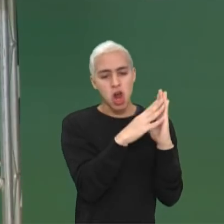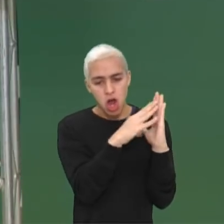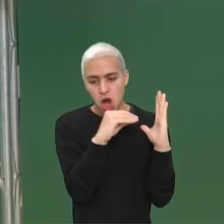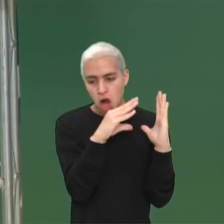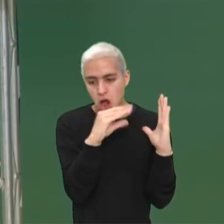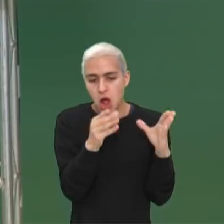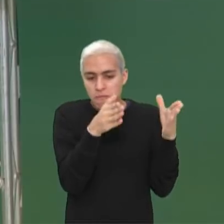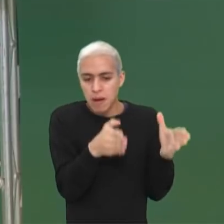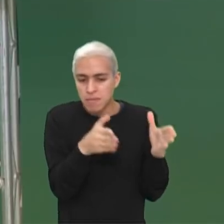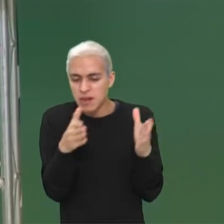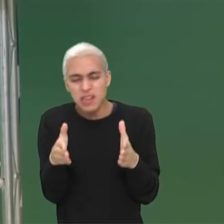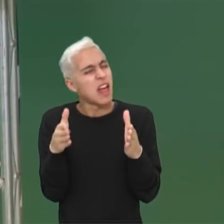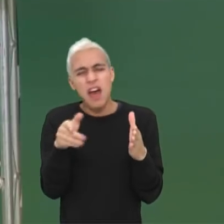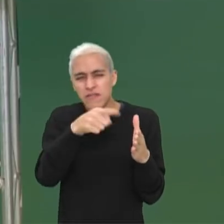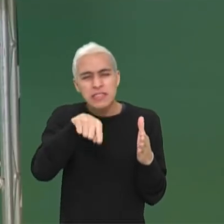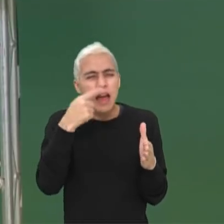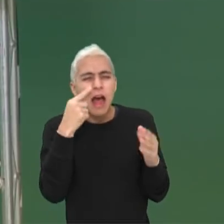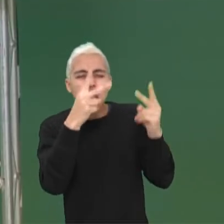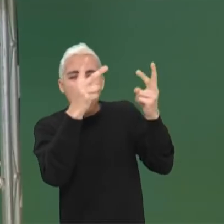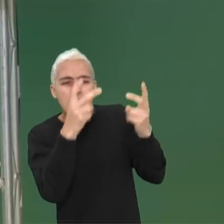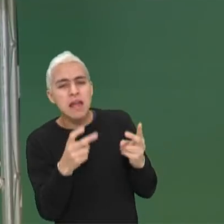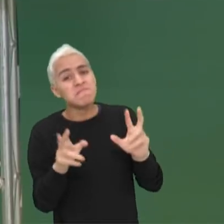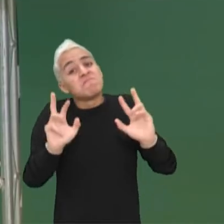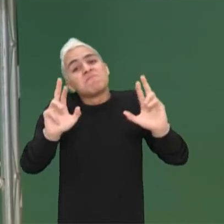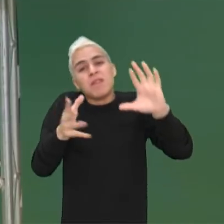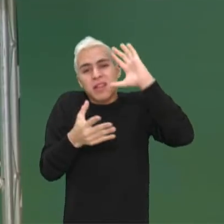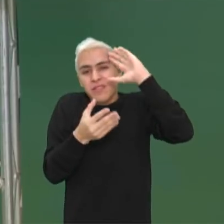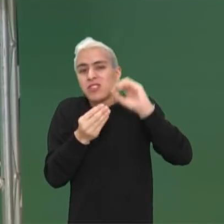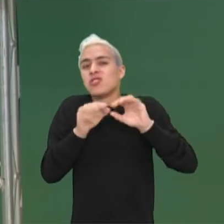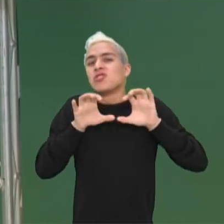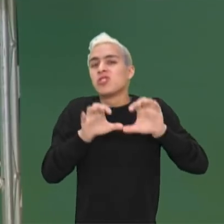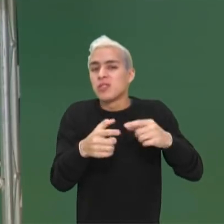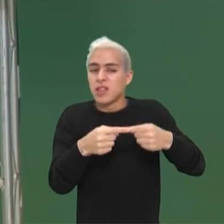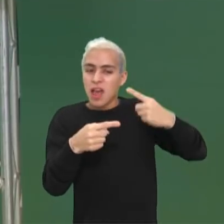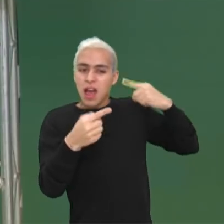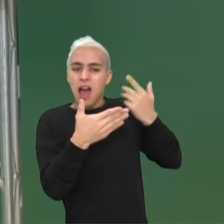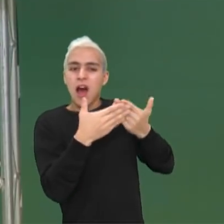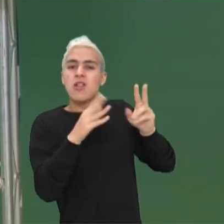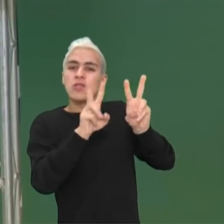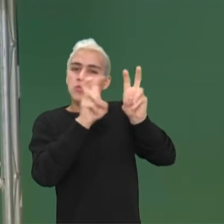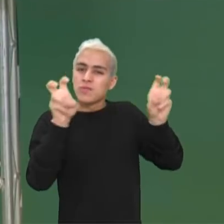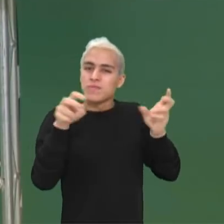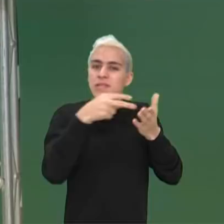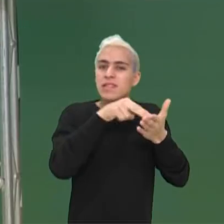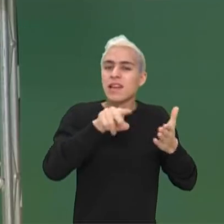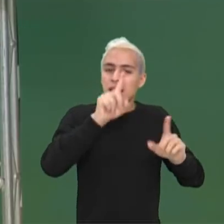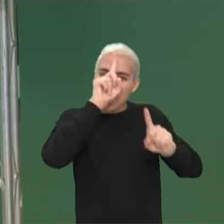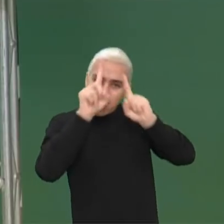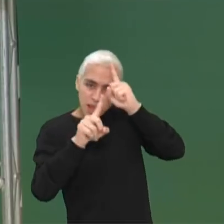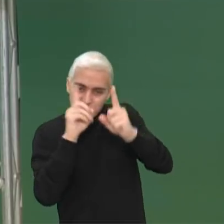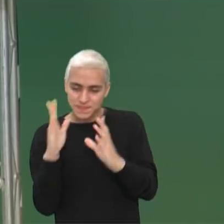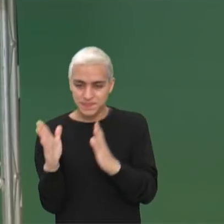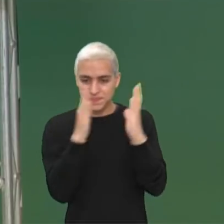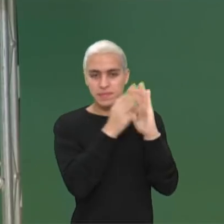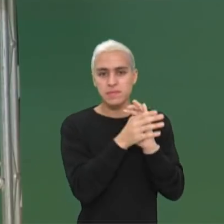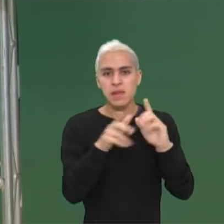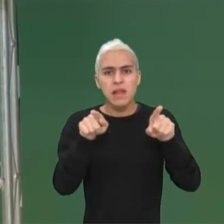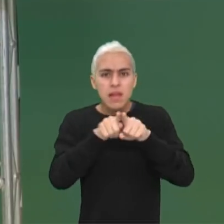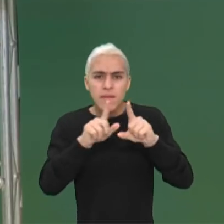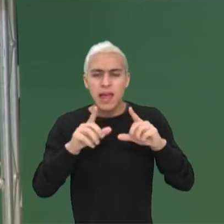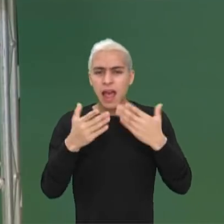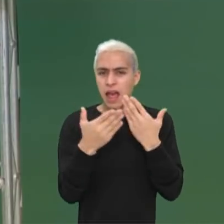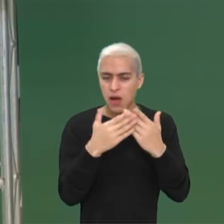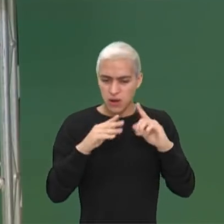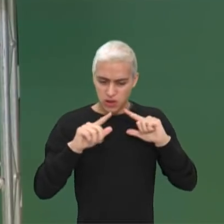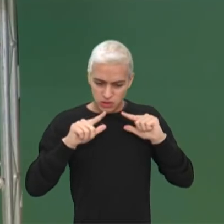fixo da dança. Então, eu espero que vocês tenham entendido isso nas aulas da dança criativa. Nas aulas de luta, também vimos, né, a